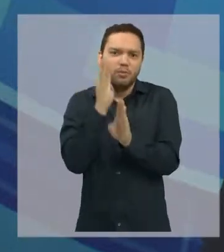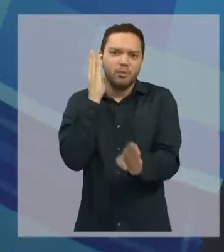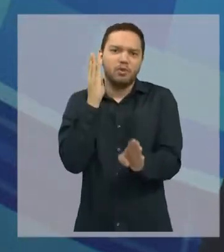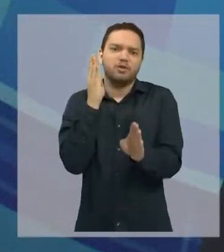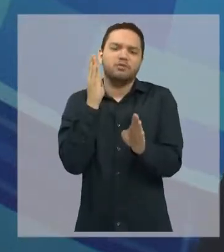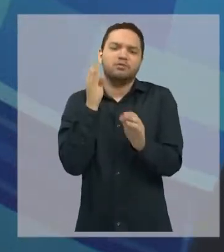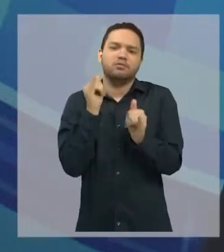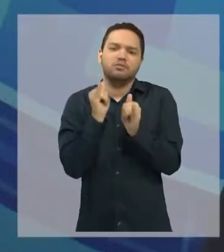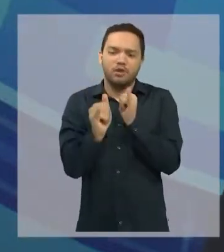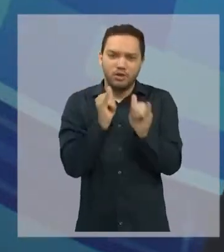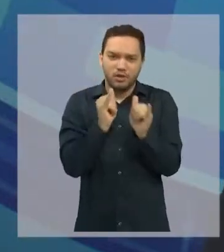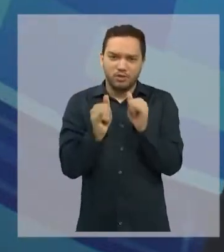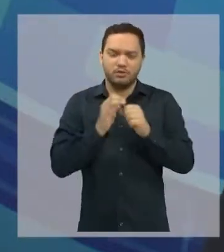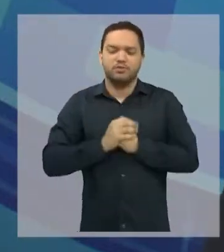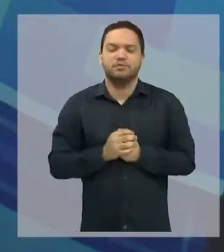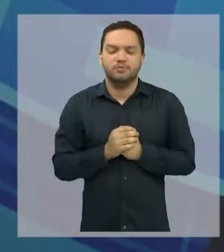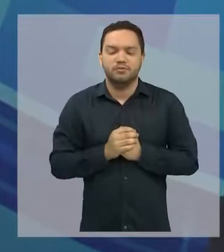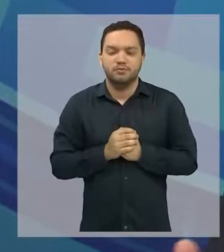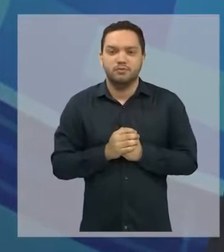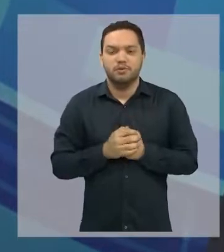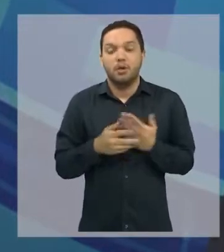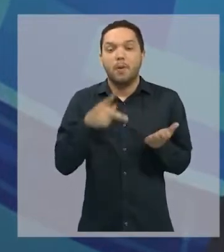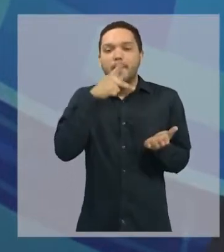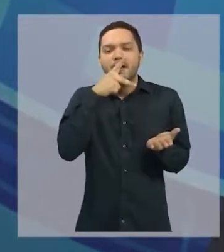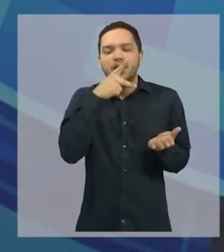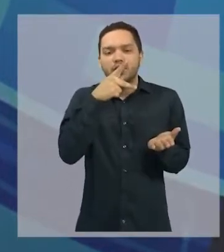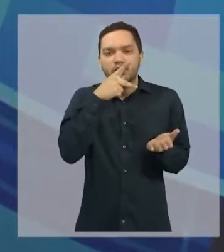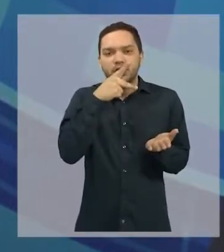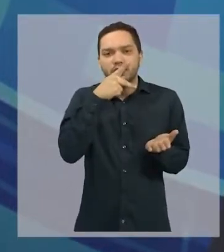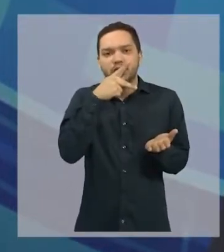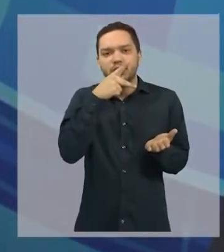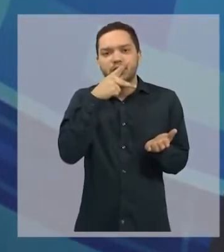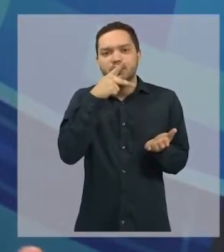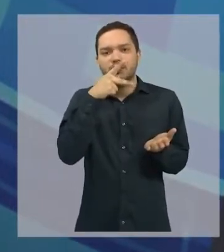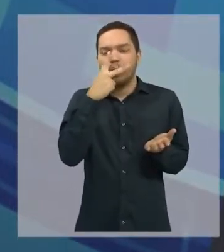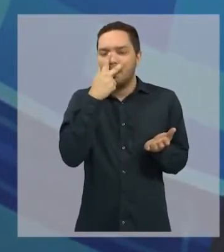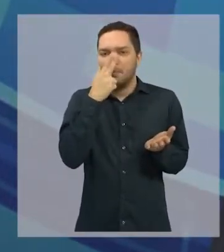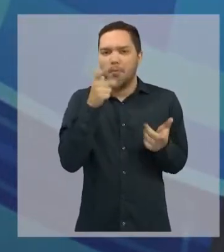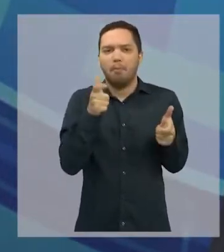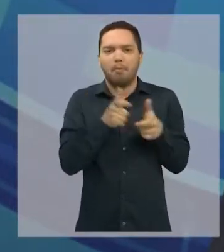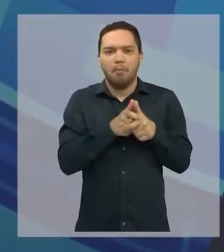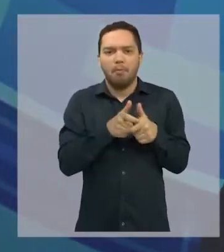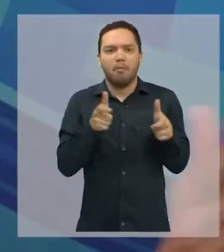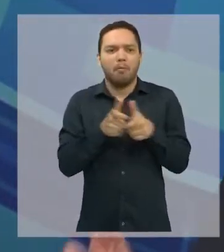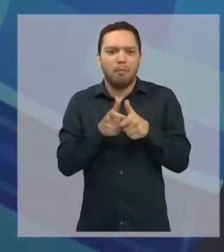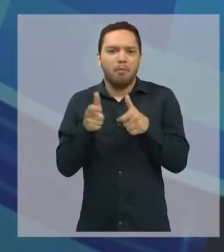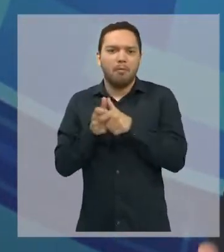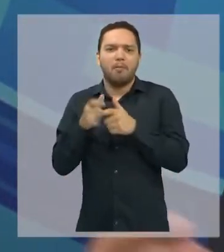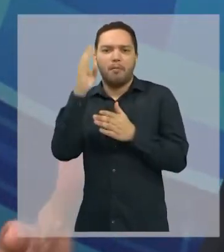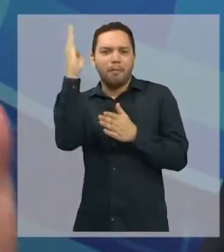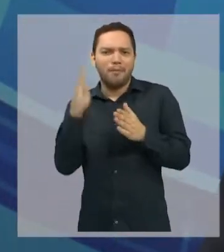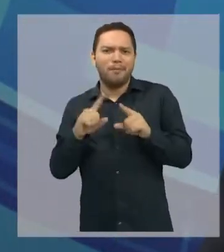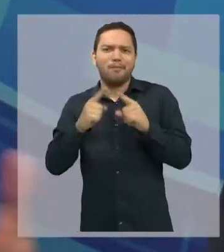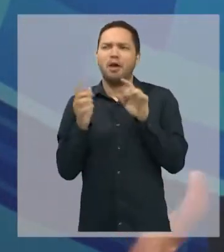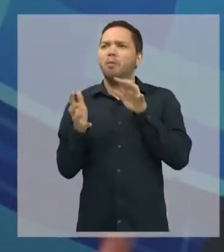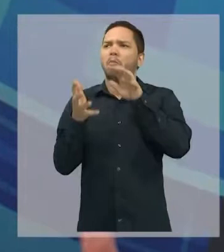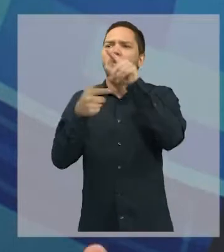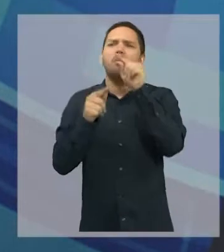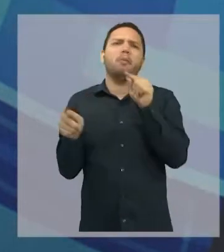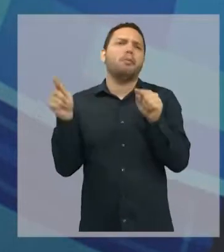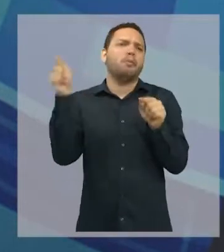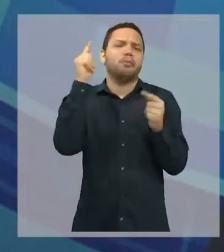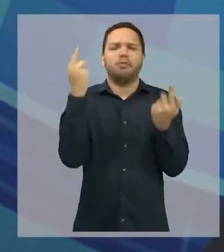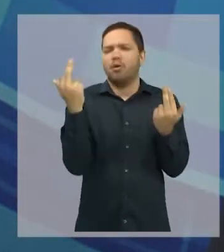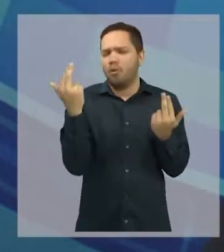modificou a realidade. E os partidos estão se esvaziando, muito mais no Brasil, mas isso acontece no mundo